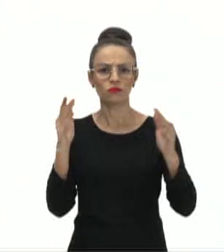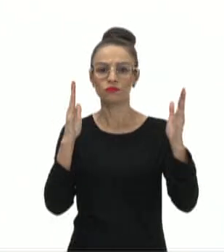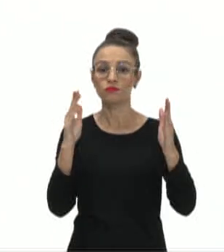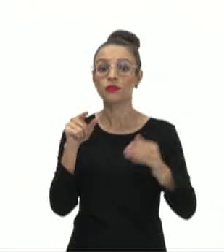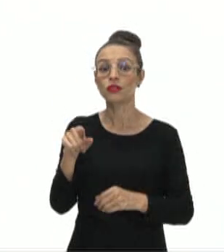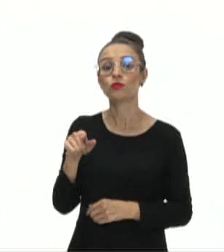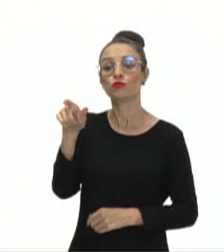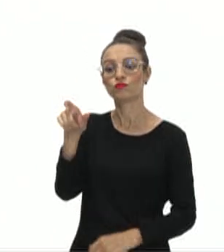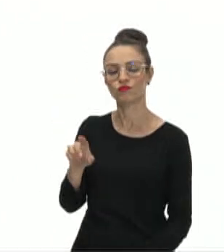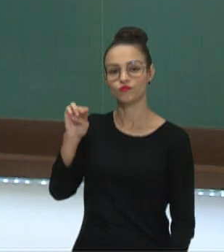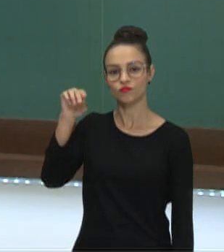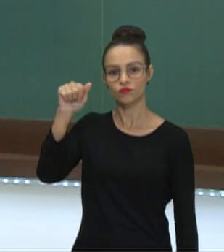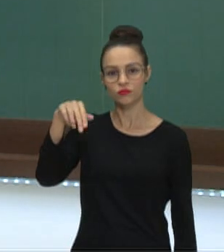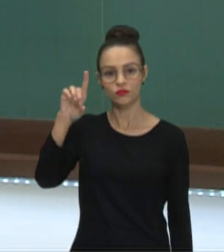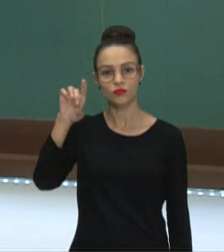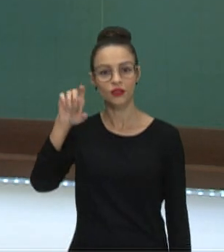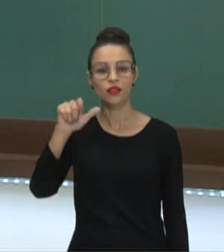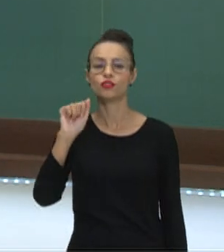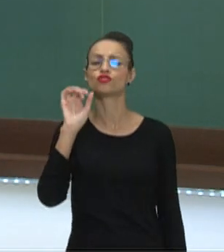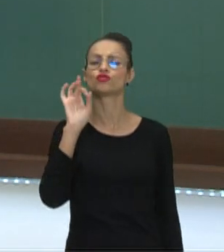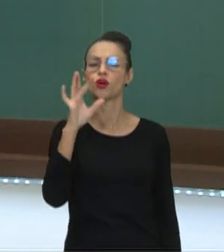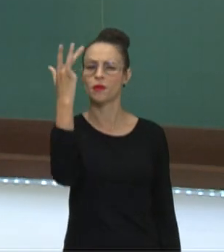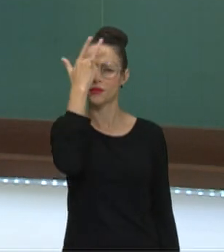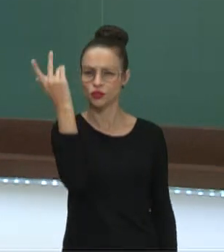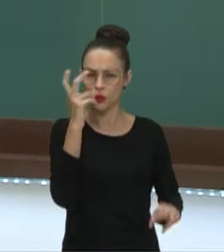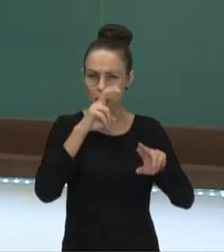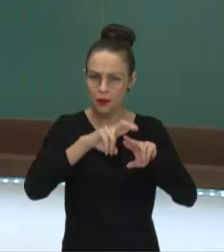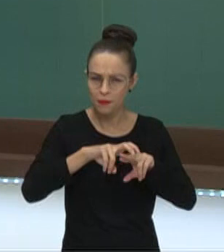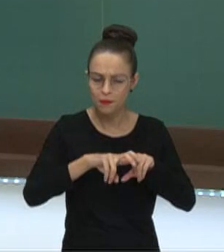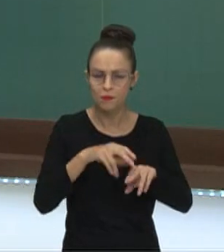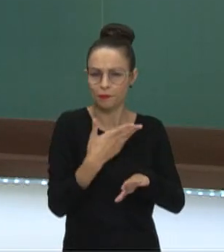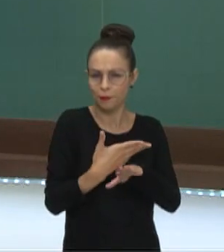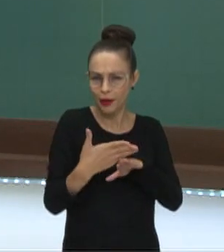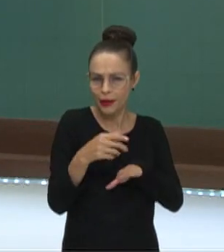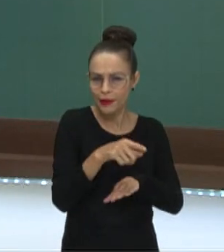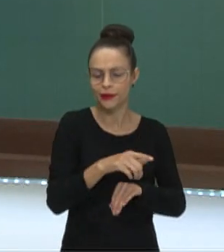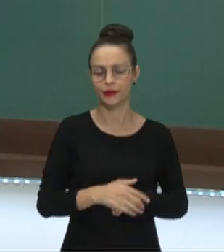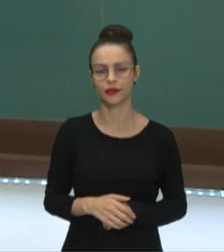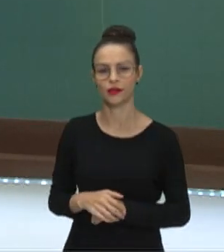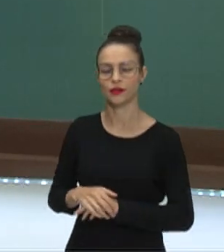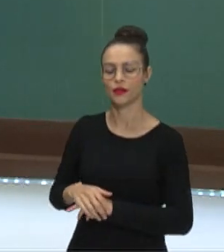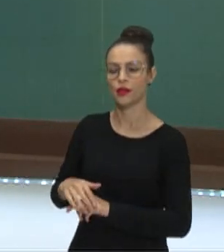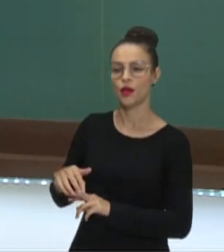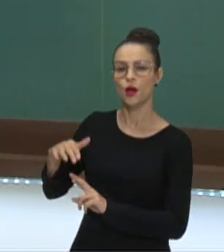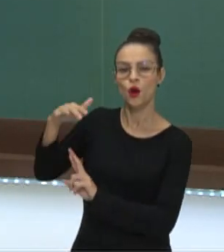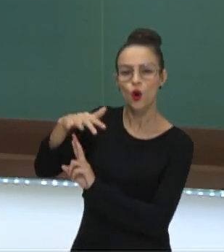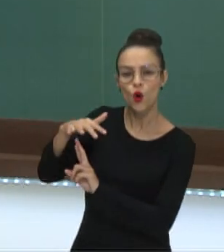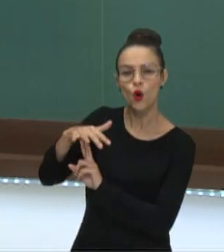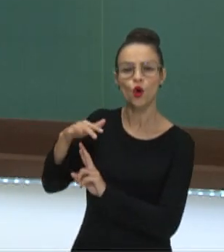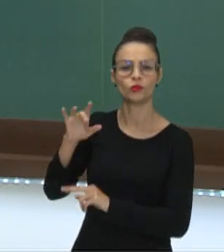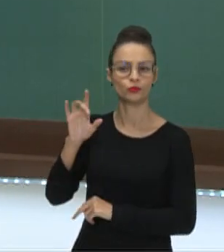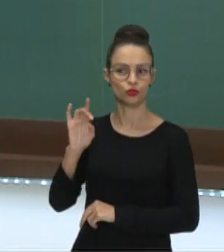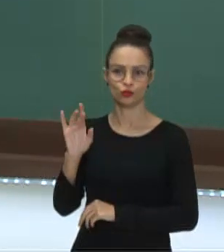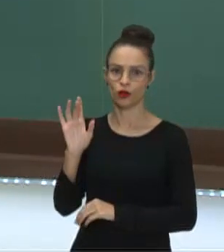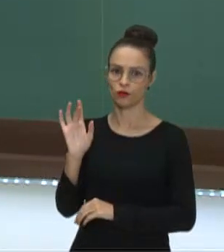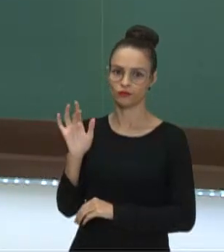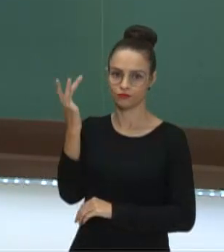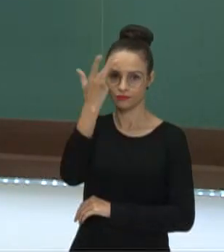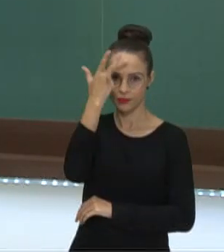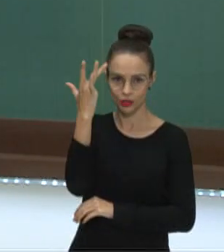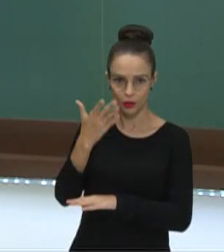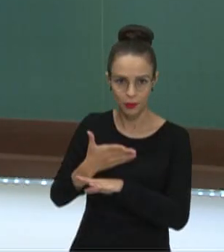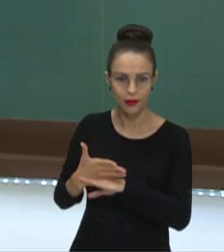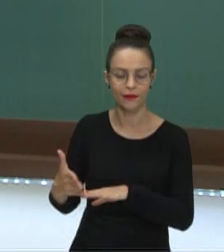Nelson Mandela. Apenas brancos podiam sentar, o ponto de ônibus para esse ônibus eram apenas para